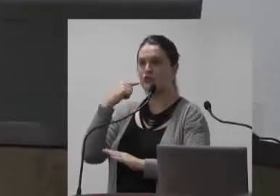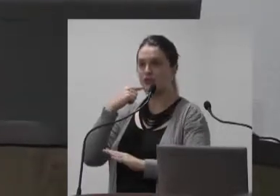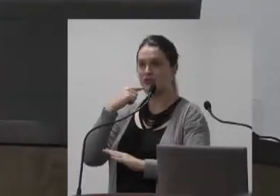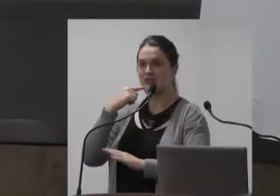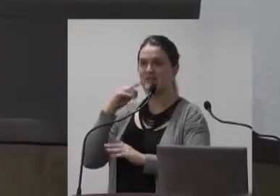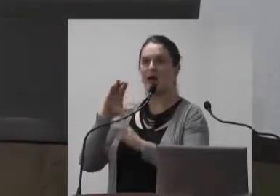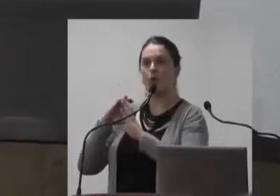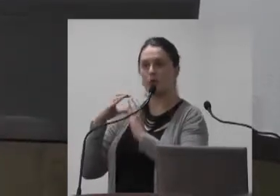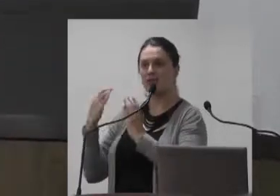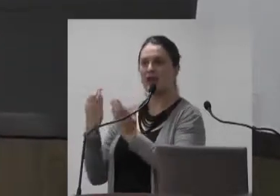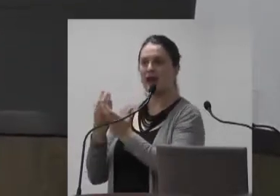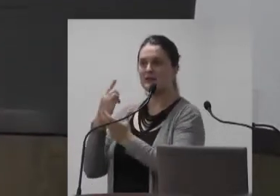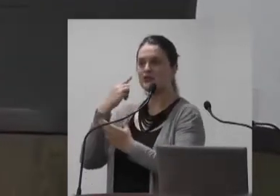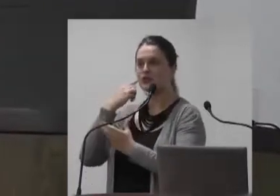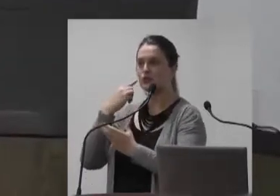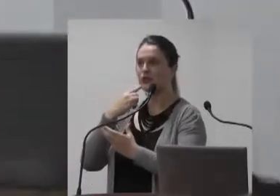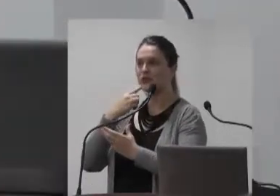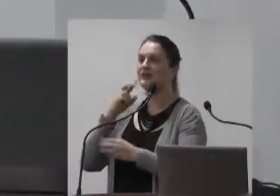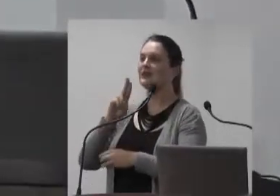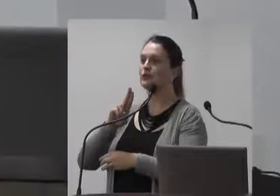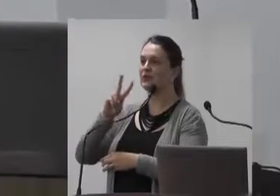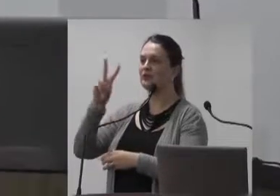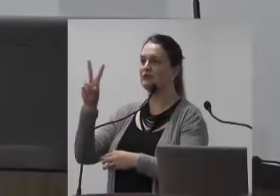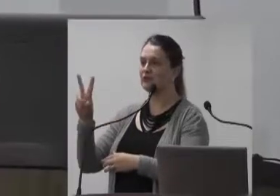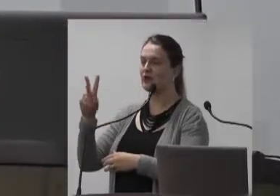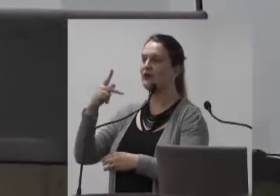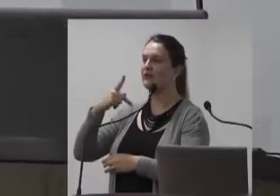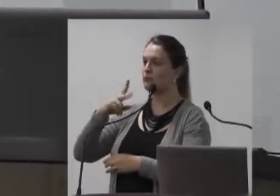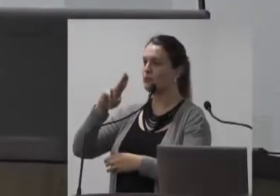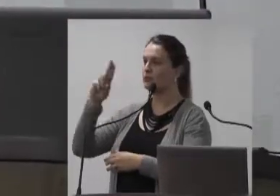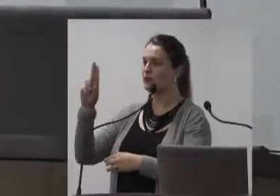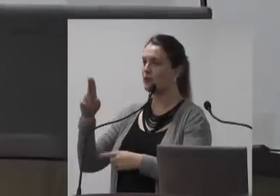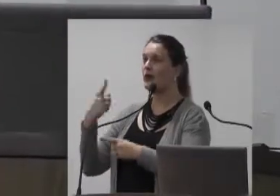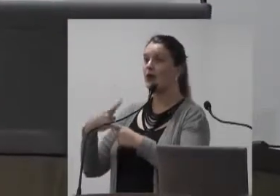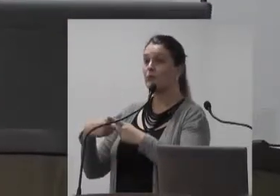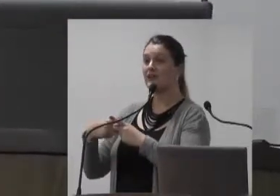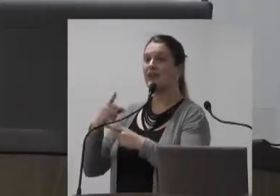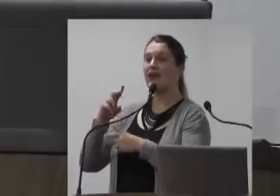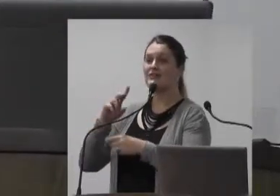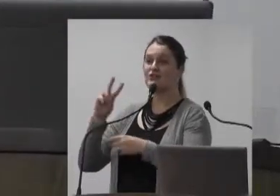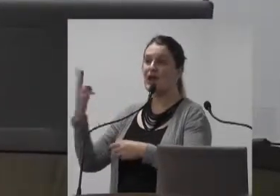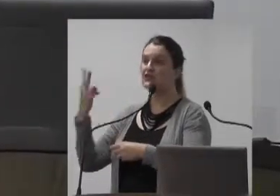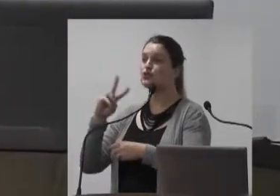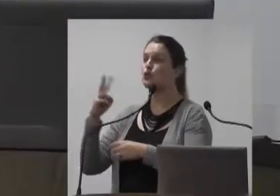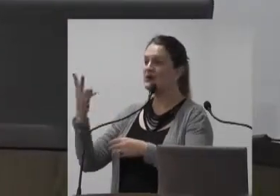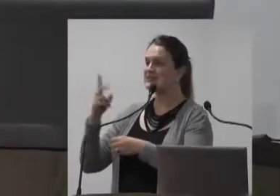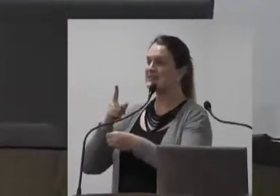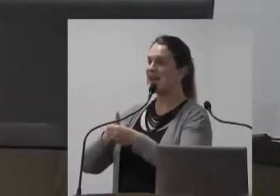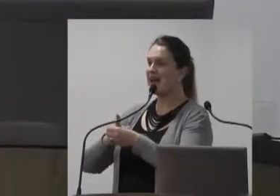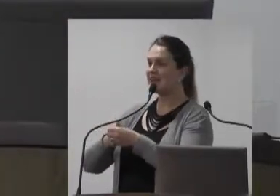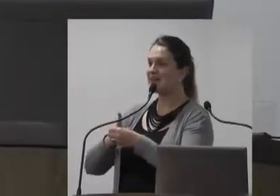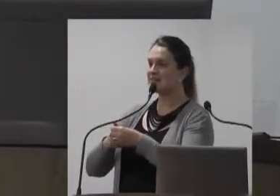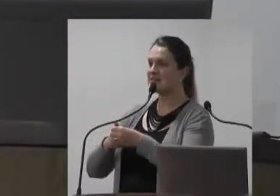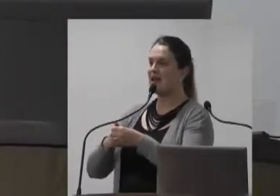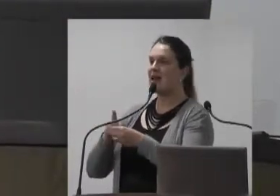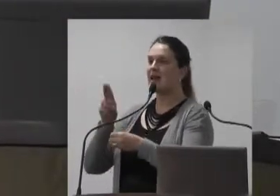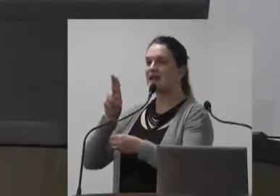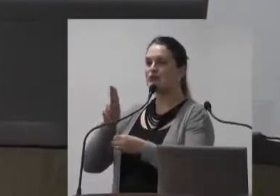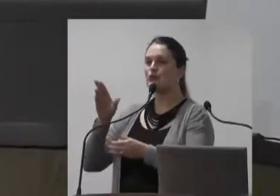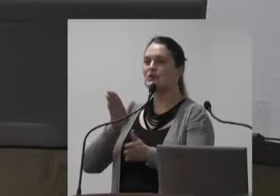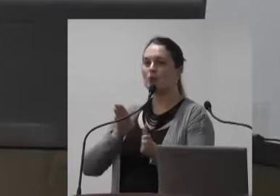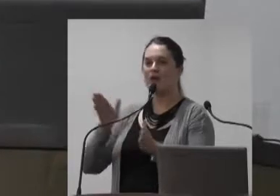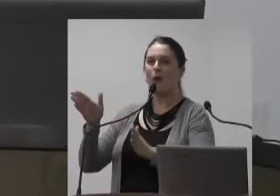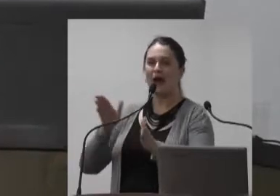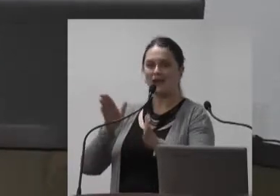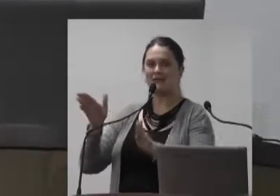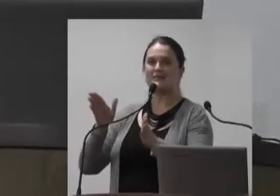pessoas surdas, a comunidade surda, né, de União da Vitória, de Porto União, porque as duas cidades,